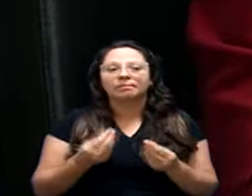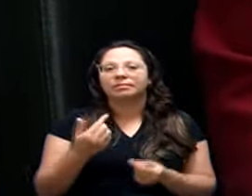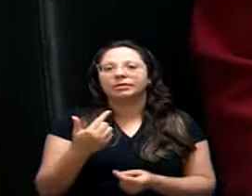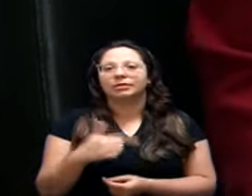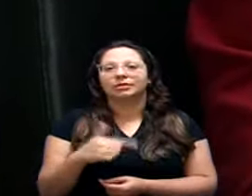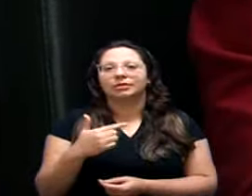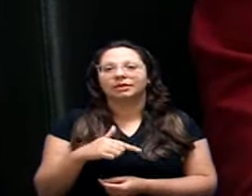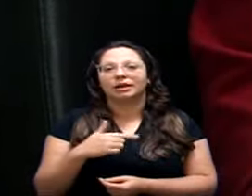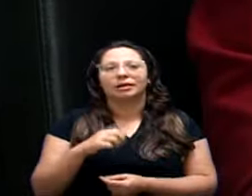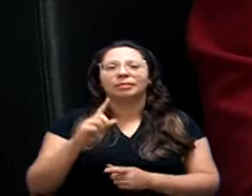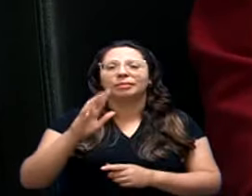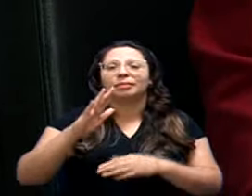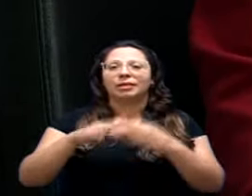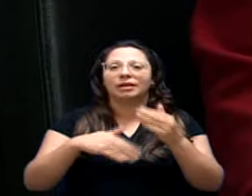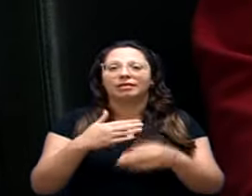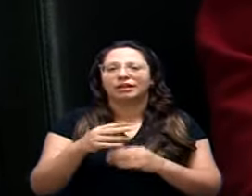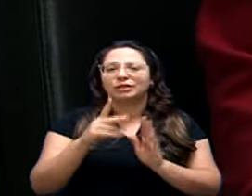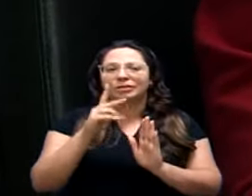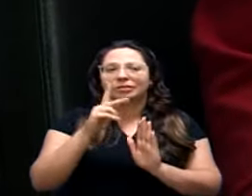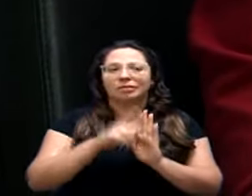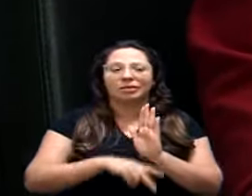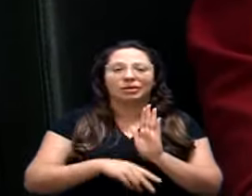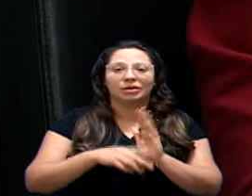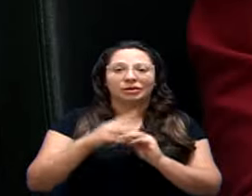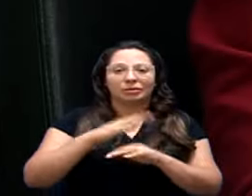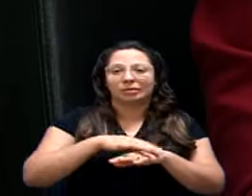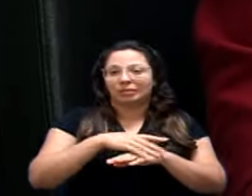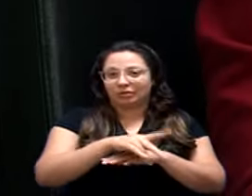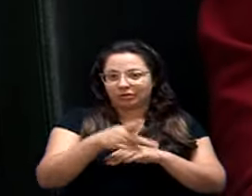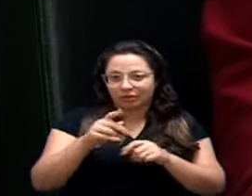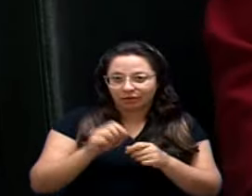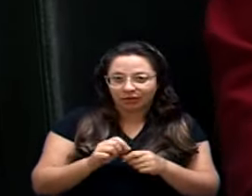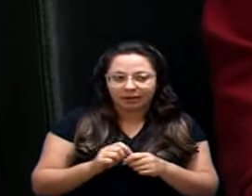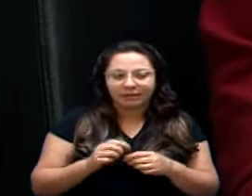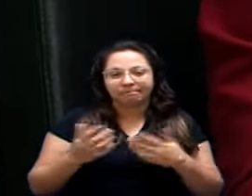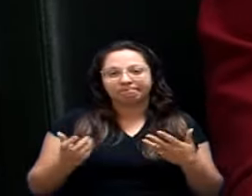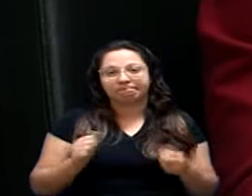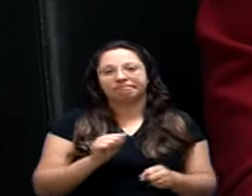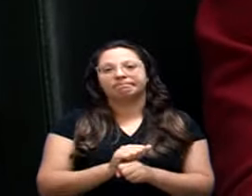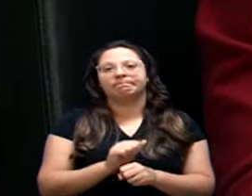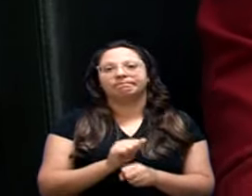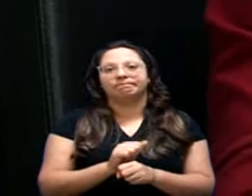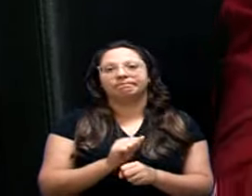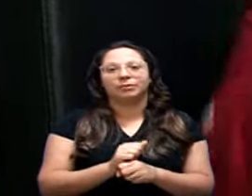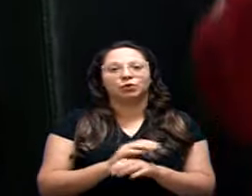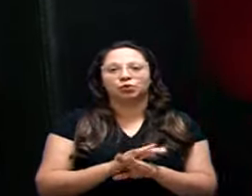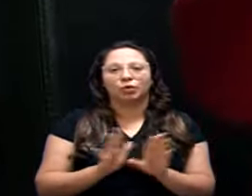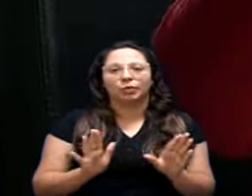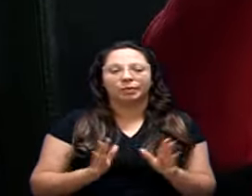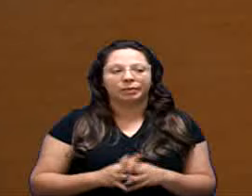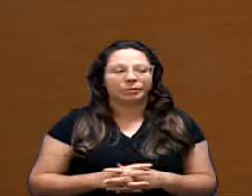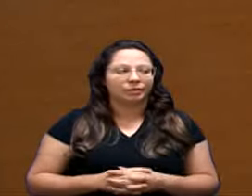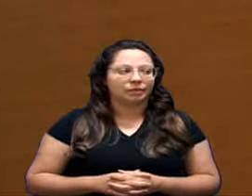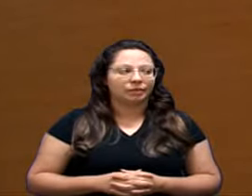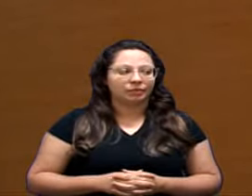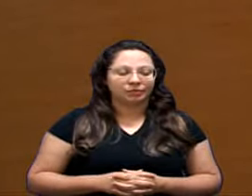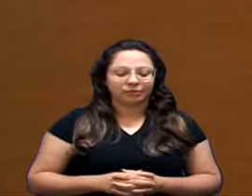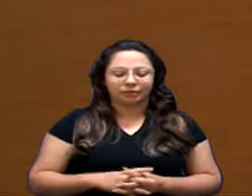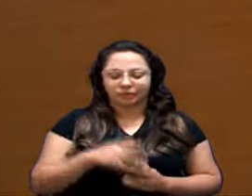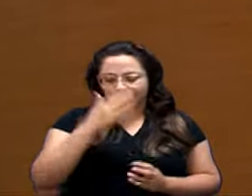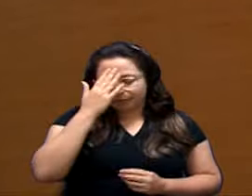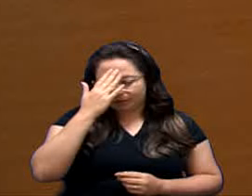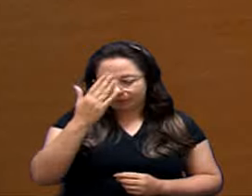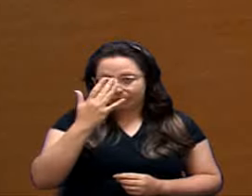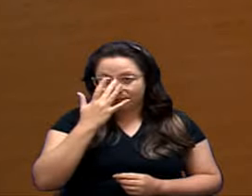setorial que nem sequer vem para essa casa não dá para esperar isso não por enquanto é isso obrigado vereadora